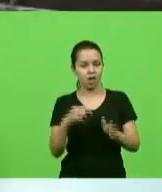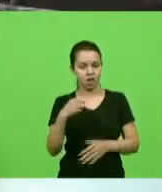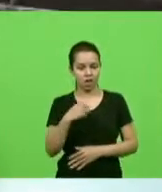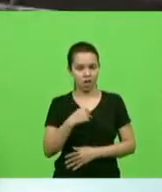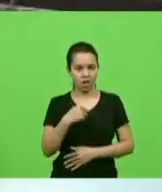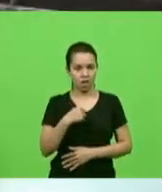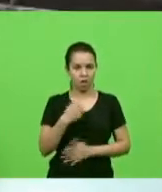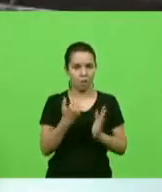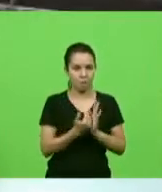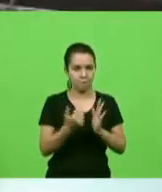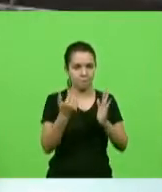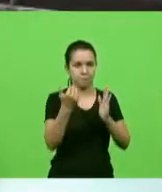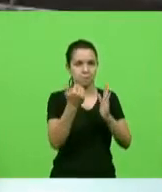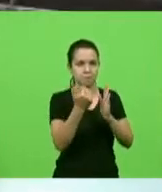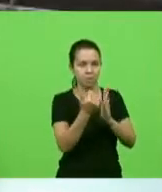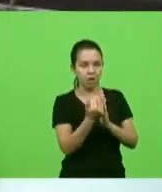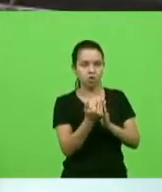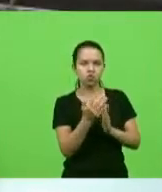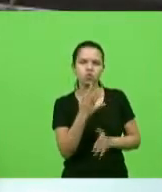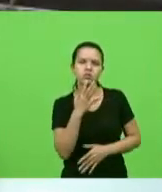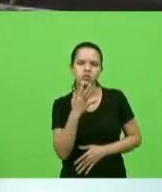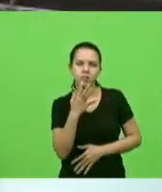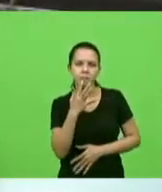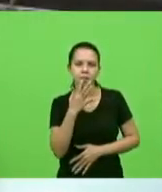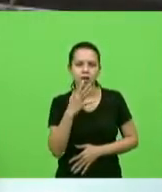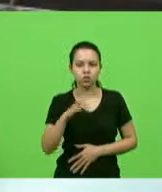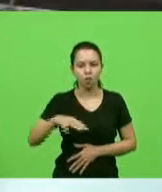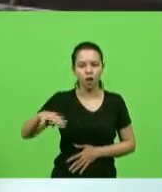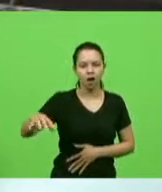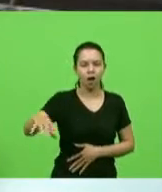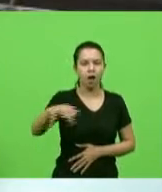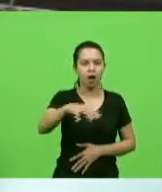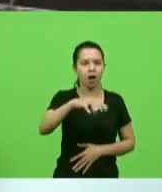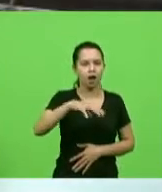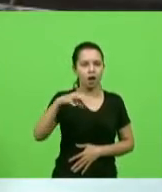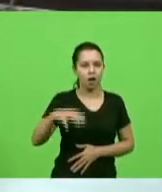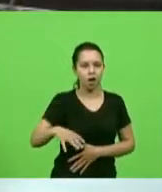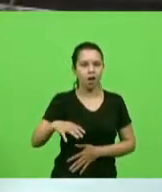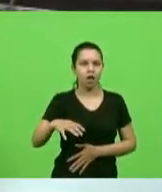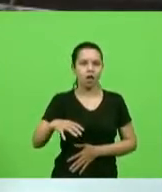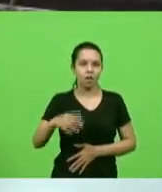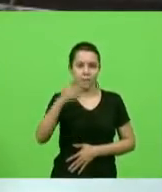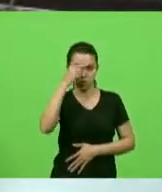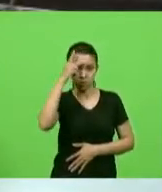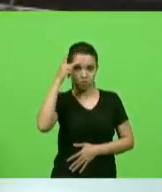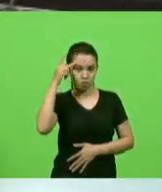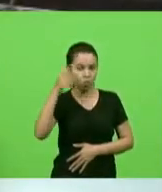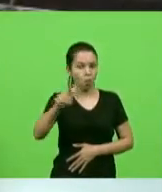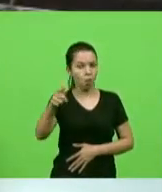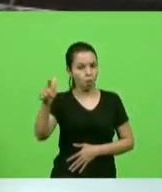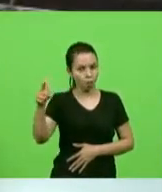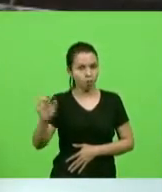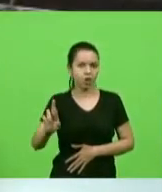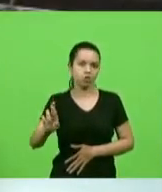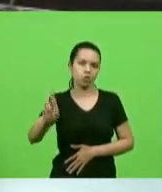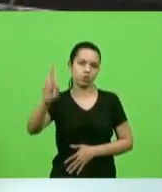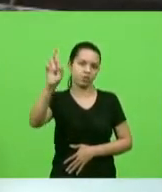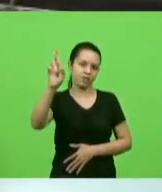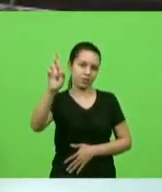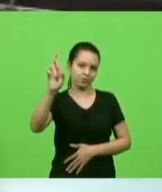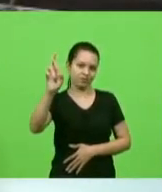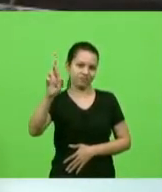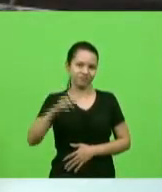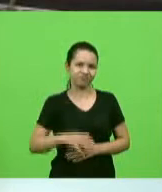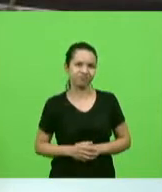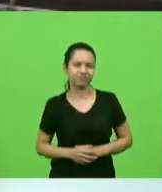conhecimento de áreas que são dominadas pelos especialistas. É o